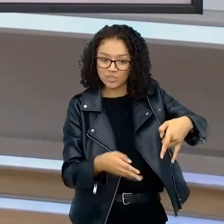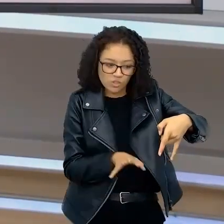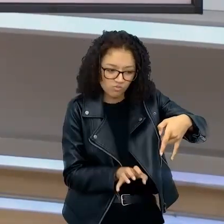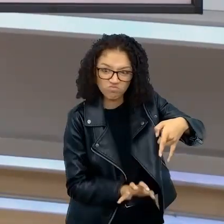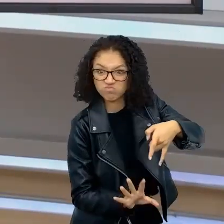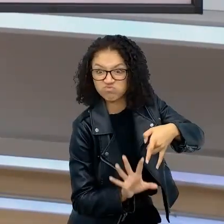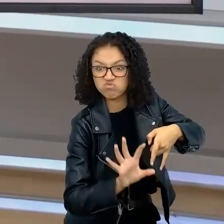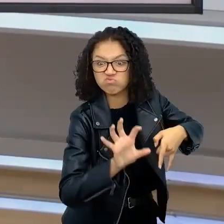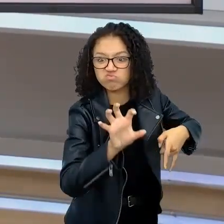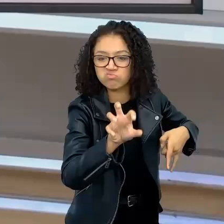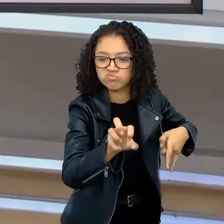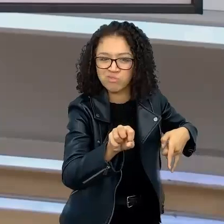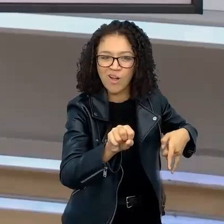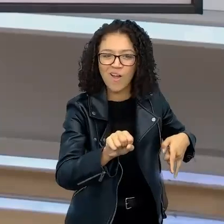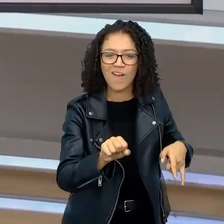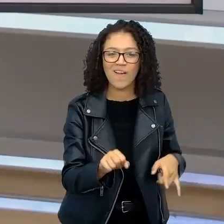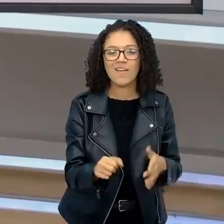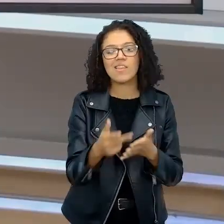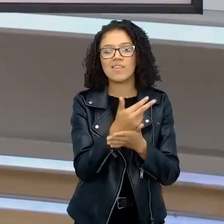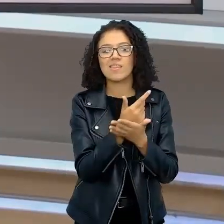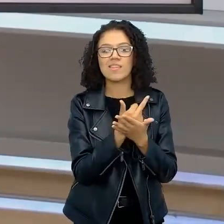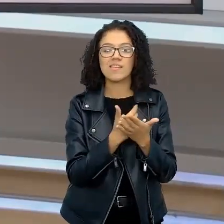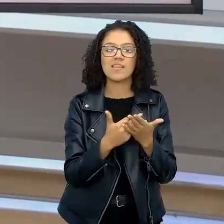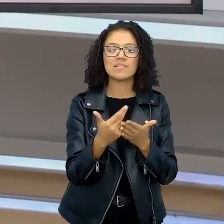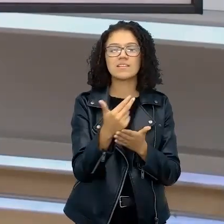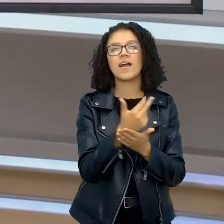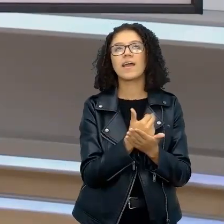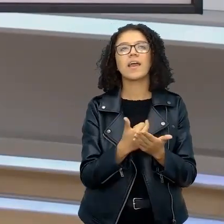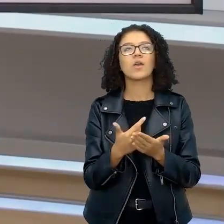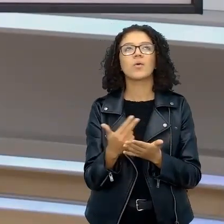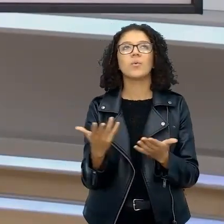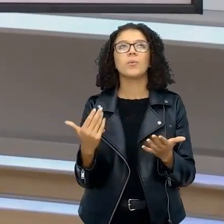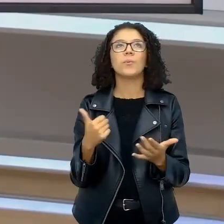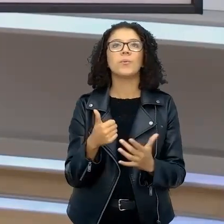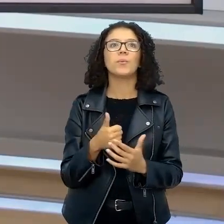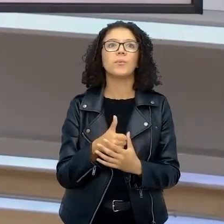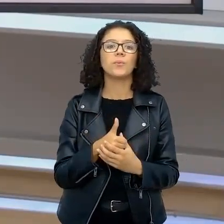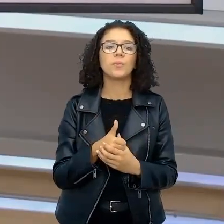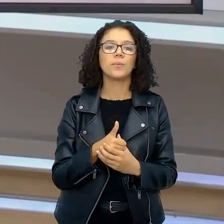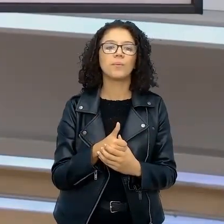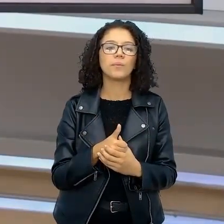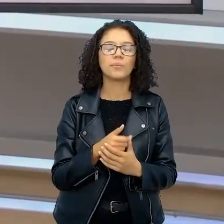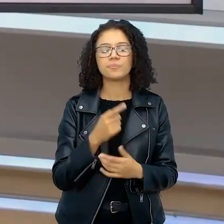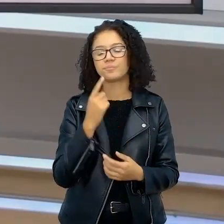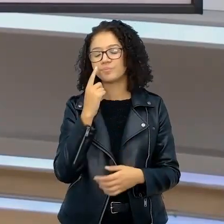desenhos fálicos, né? Então aqueles desenhos, né, que tem